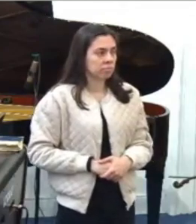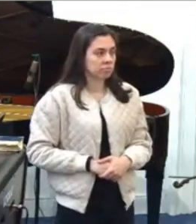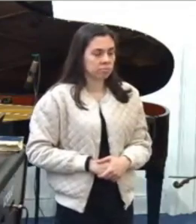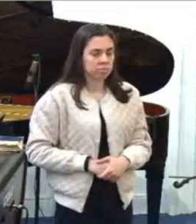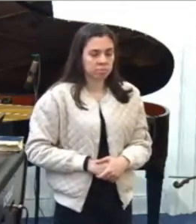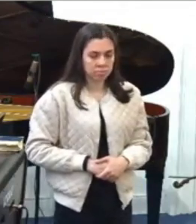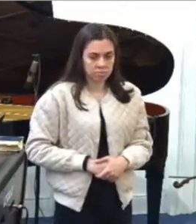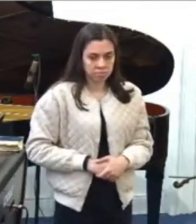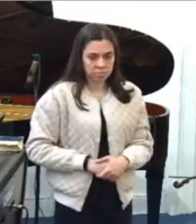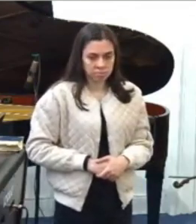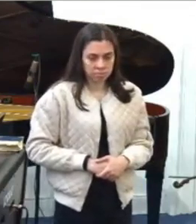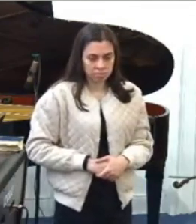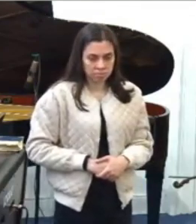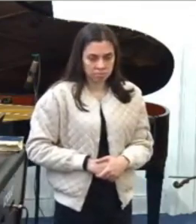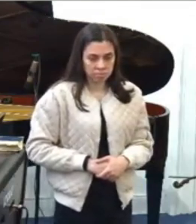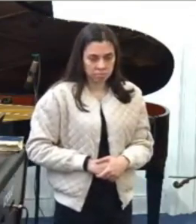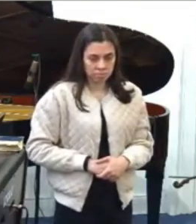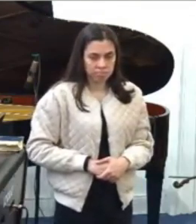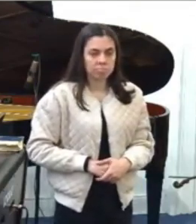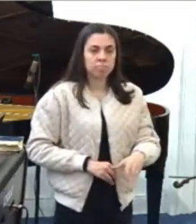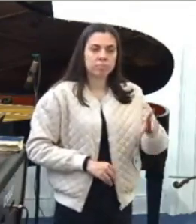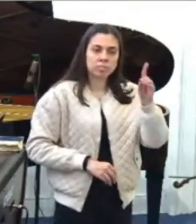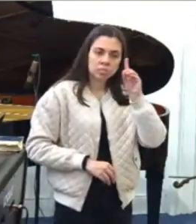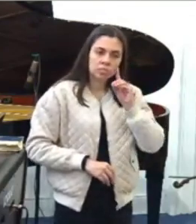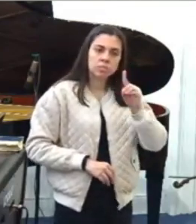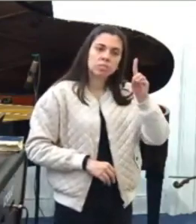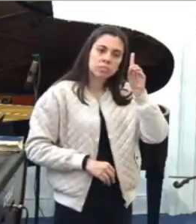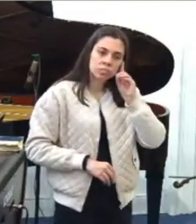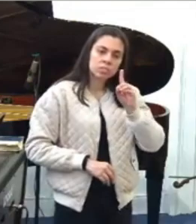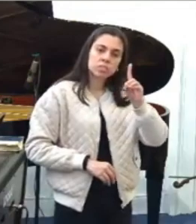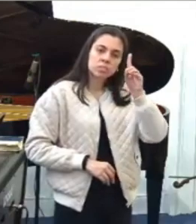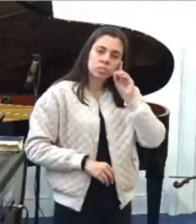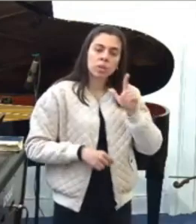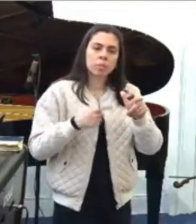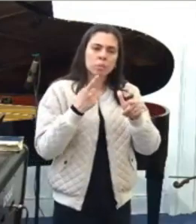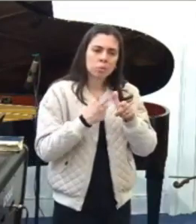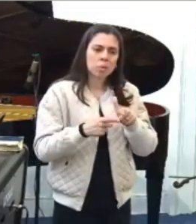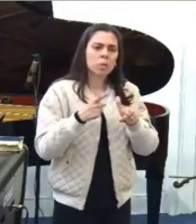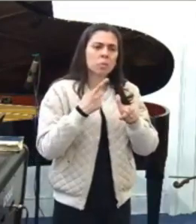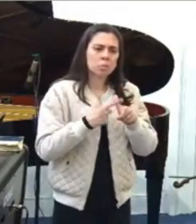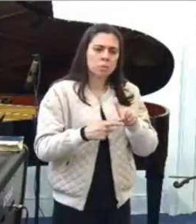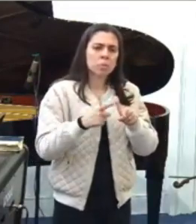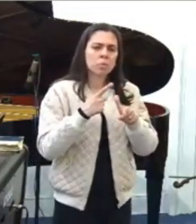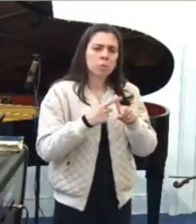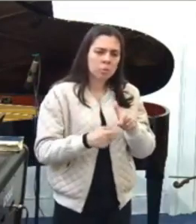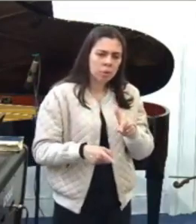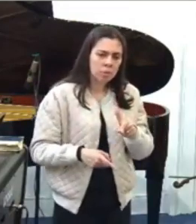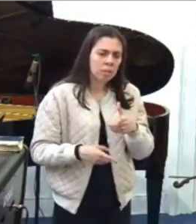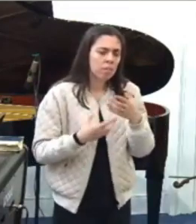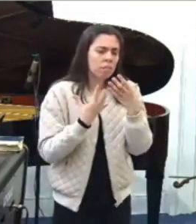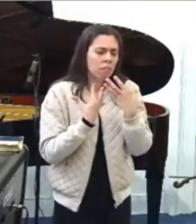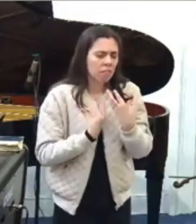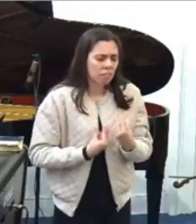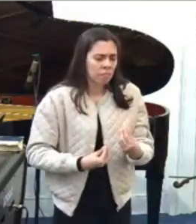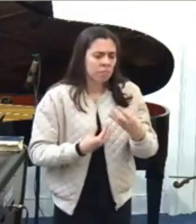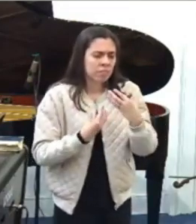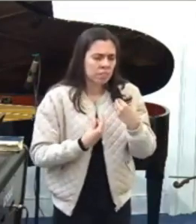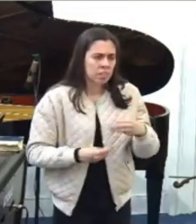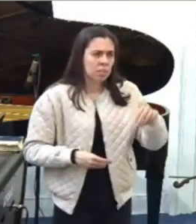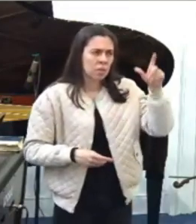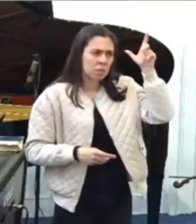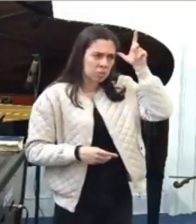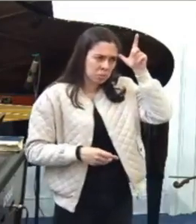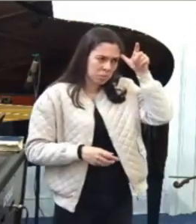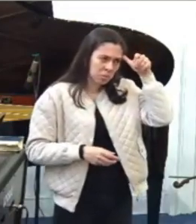estão enfrentando, dia após dia, a fúria de Satanás